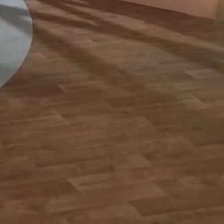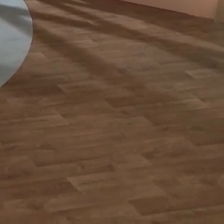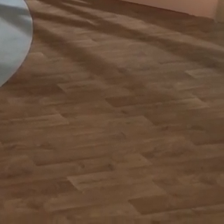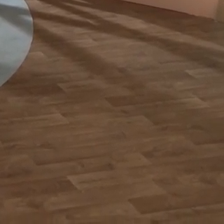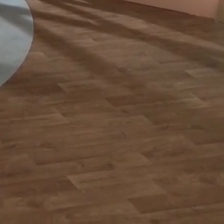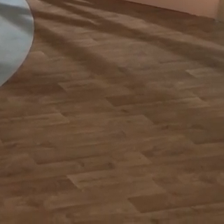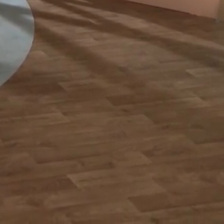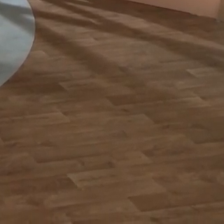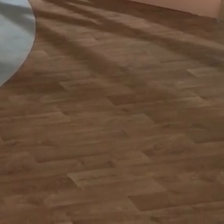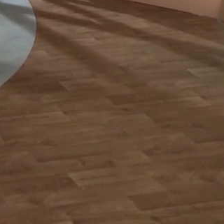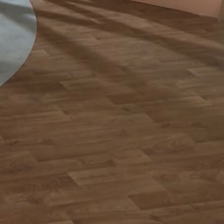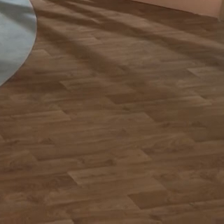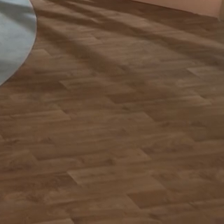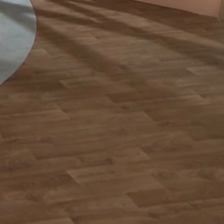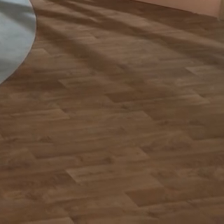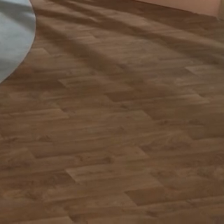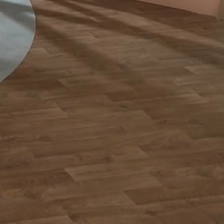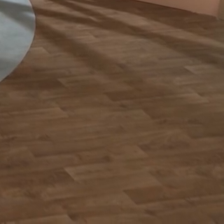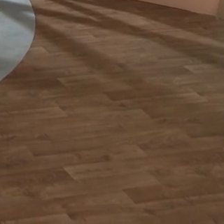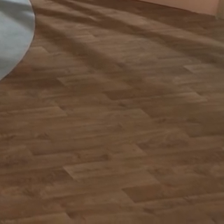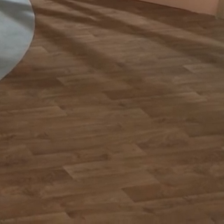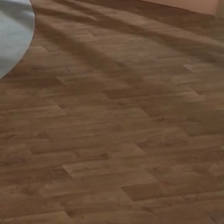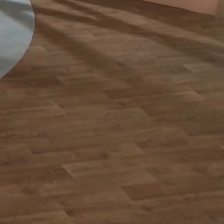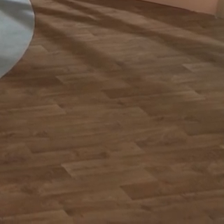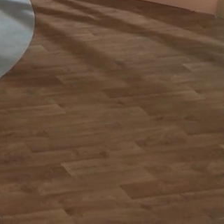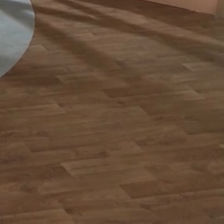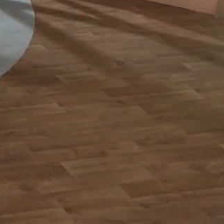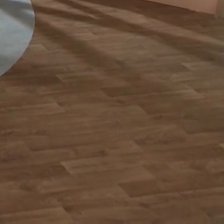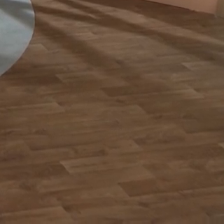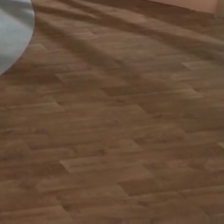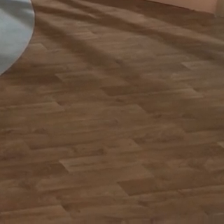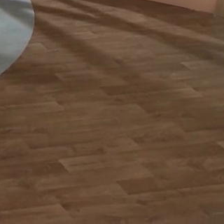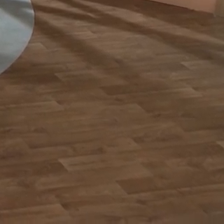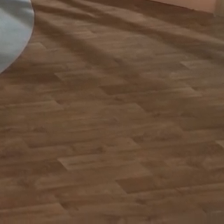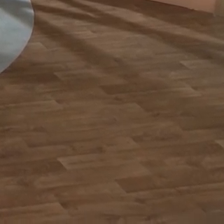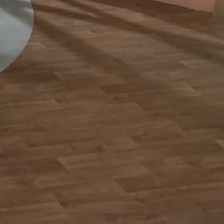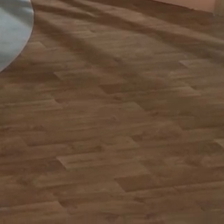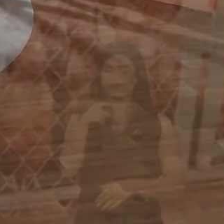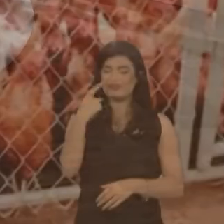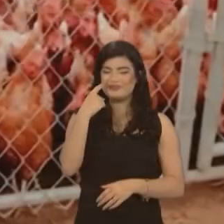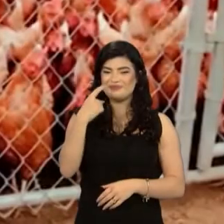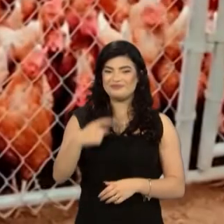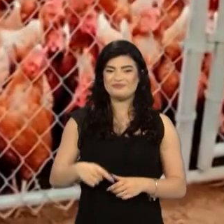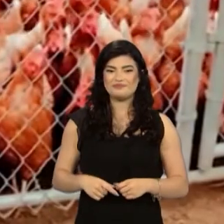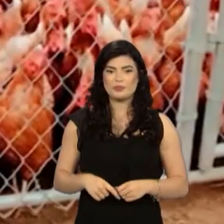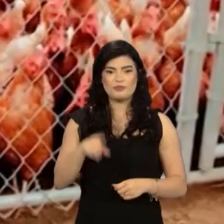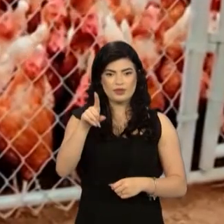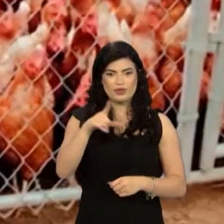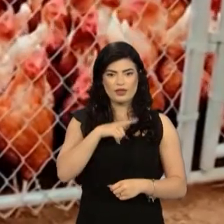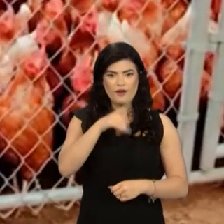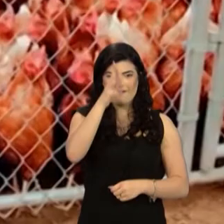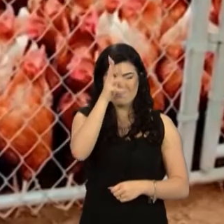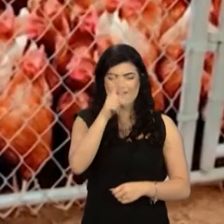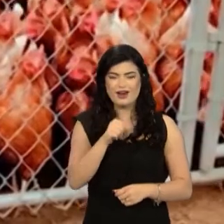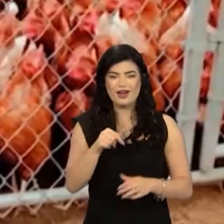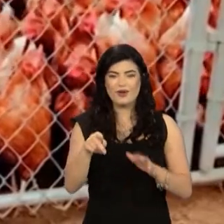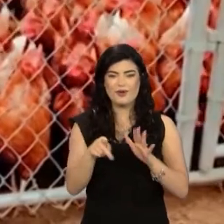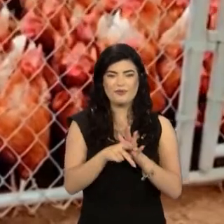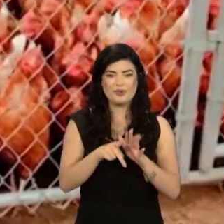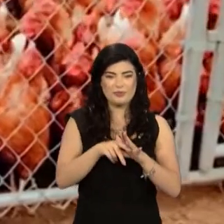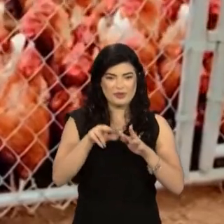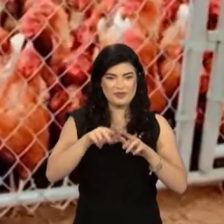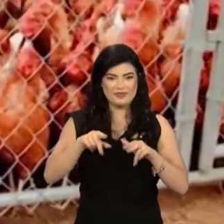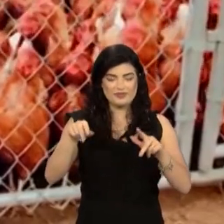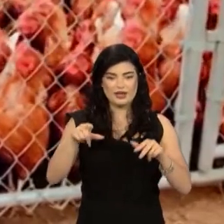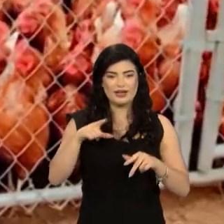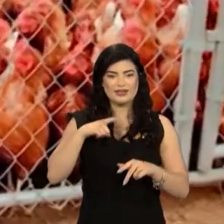e peles para produção de farinhas voltadas para o mercado pet. Vamos conferir? Nesse frigorífico de aves que